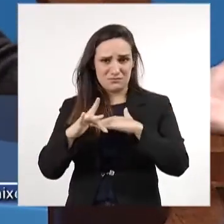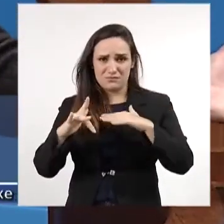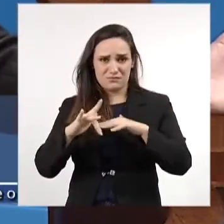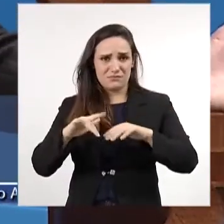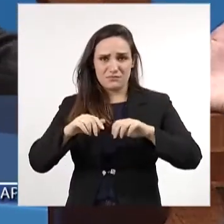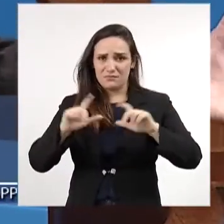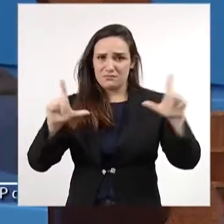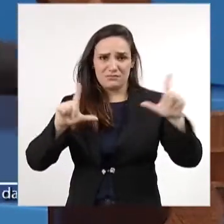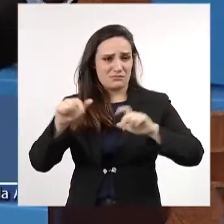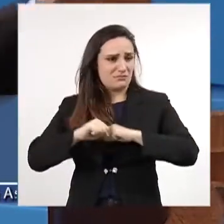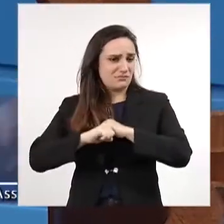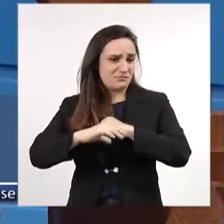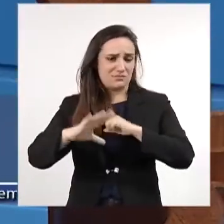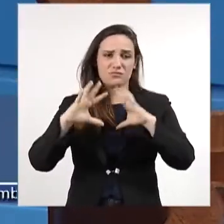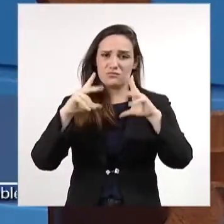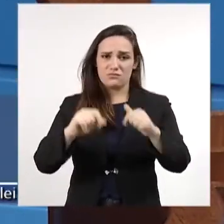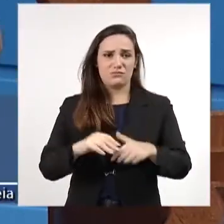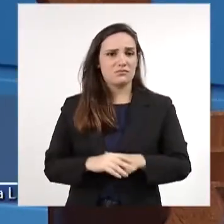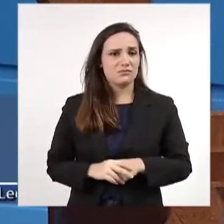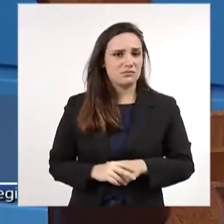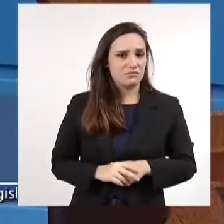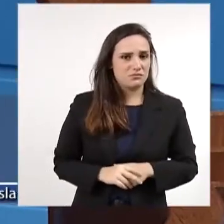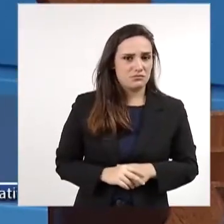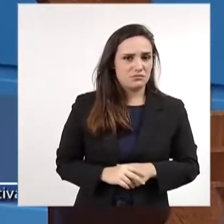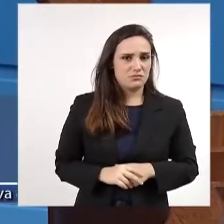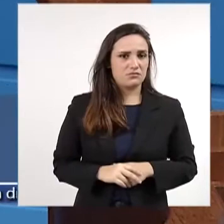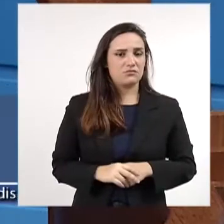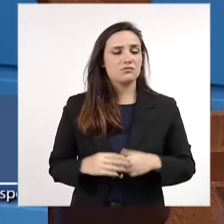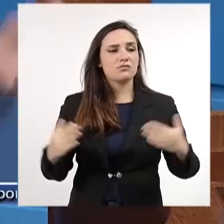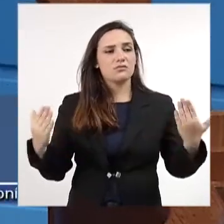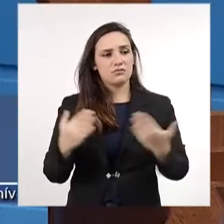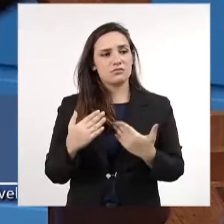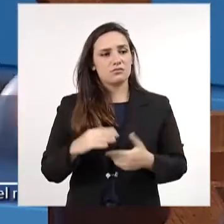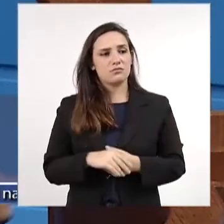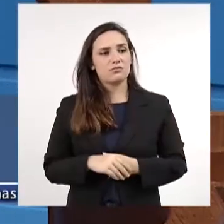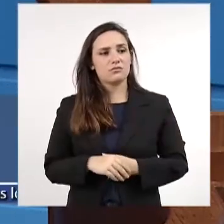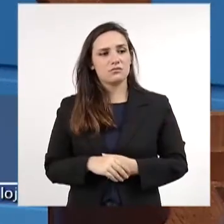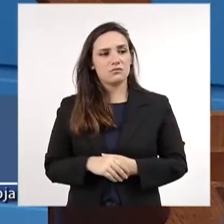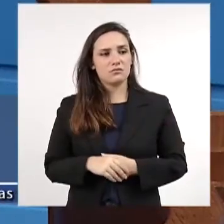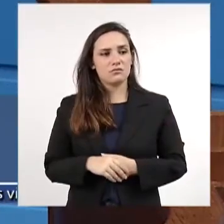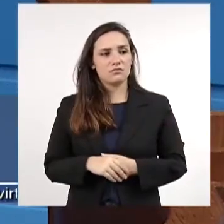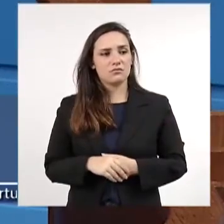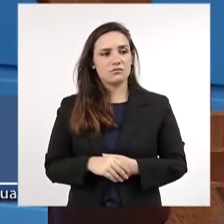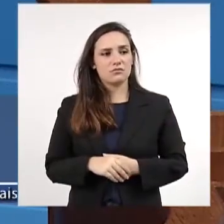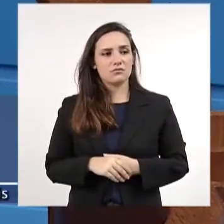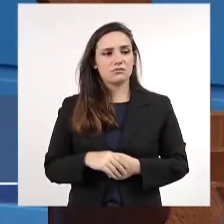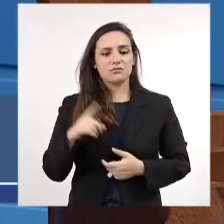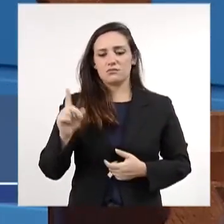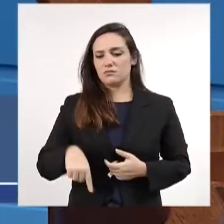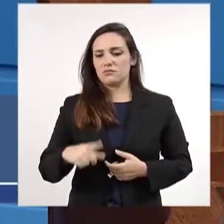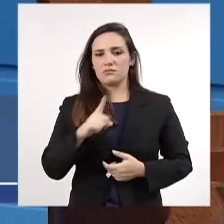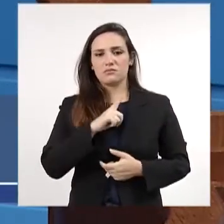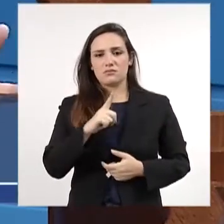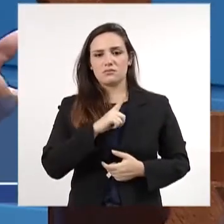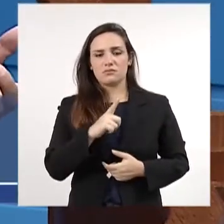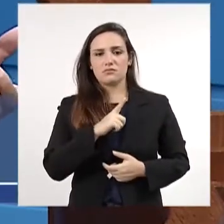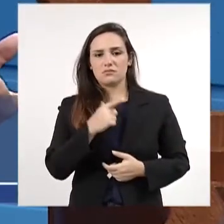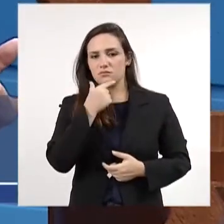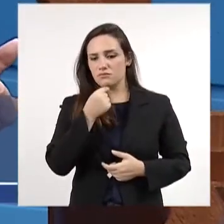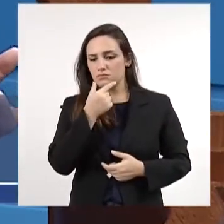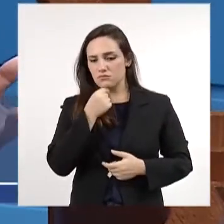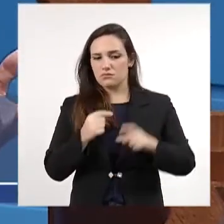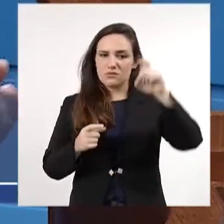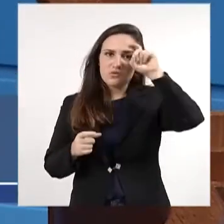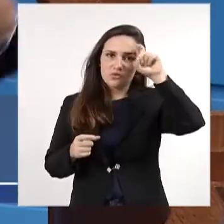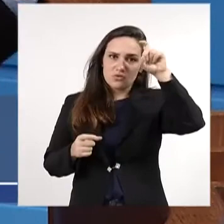é verdade? É um governo que se sustenta hoje nas mãos de Sérgio Moro, as mãos de ferro de Sérgio Moro e do Paulo Guedes.